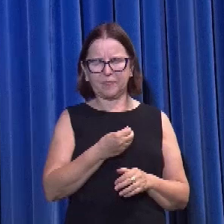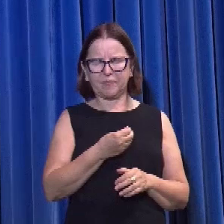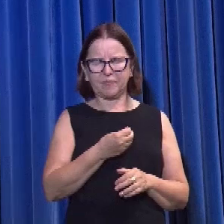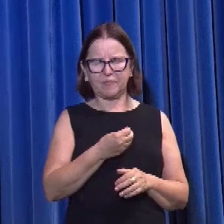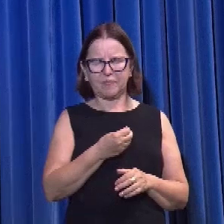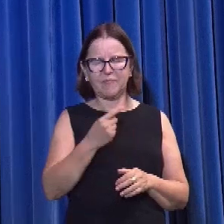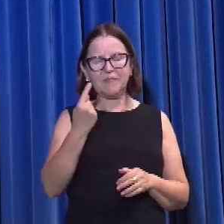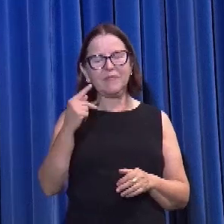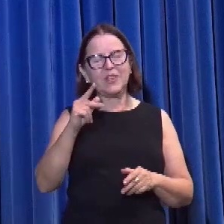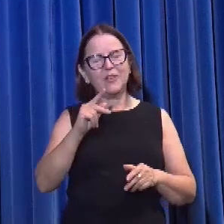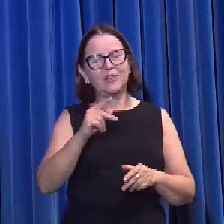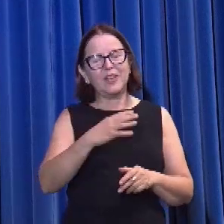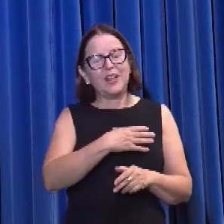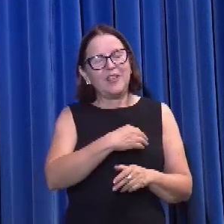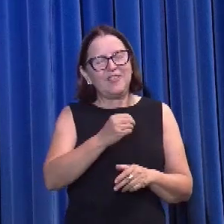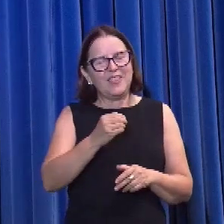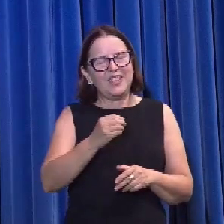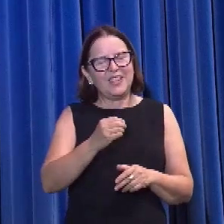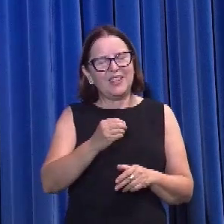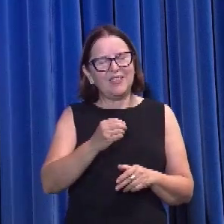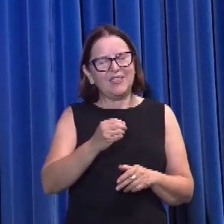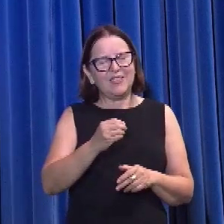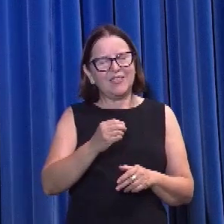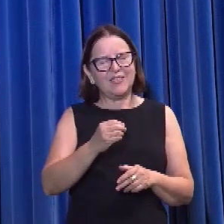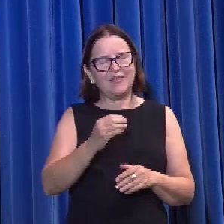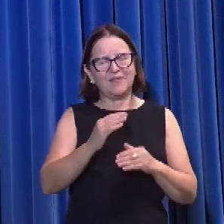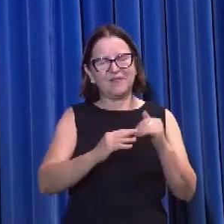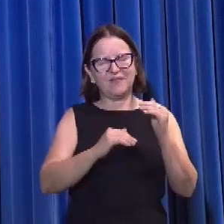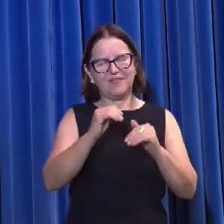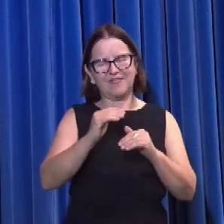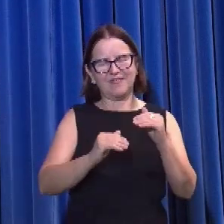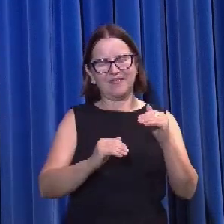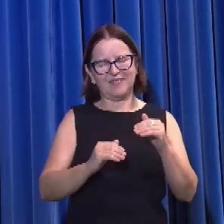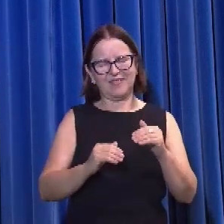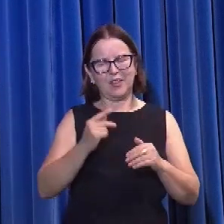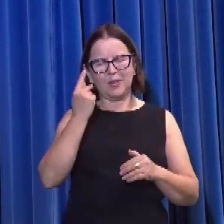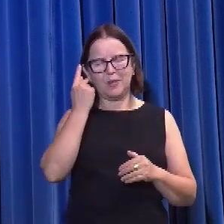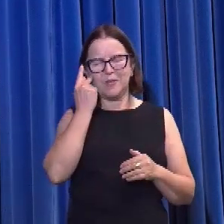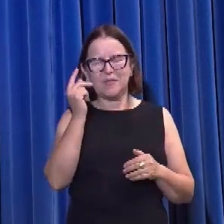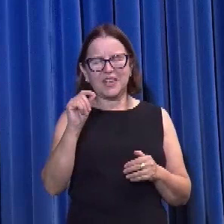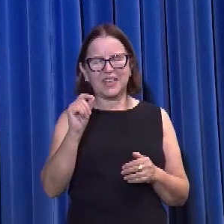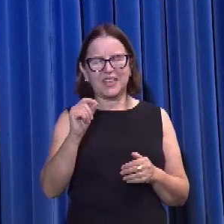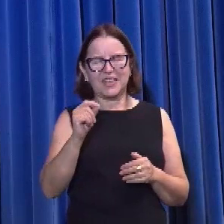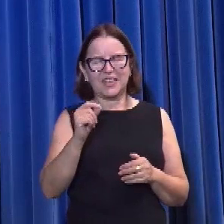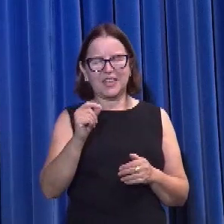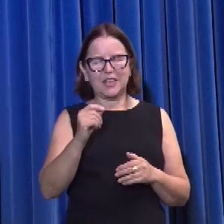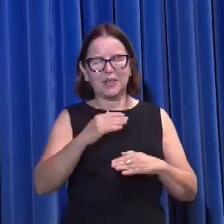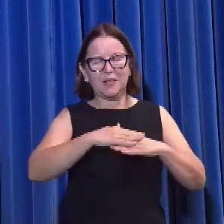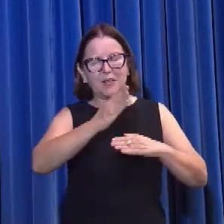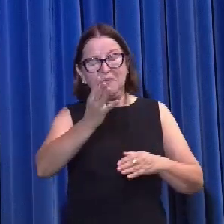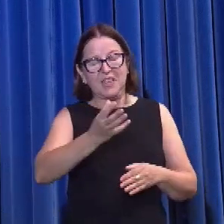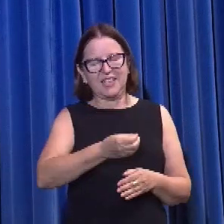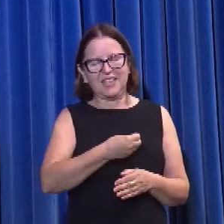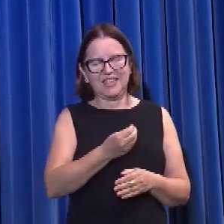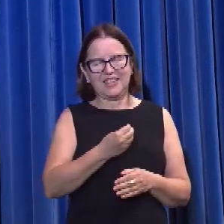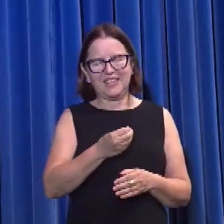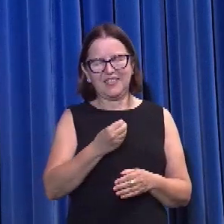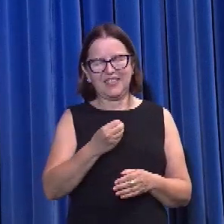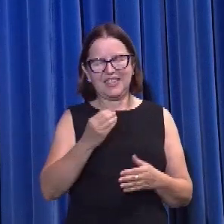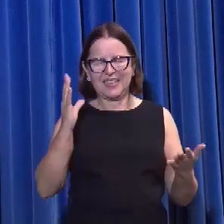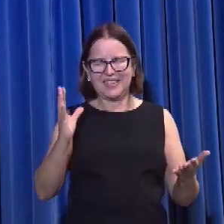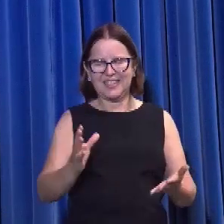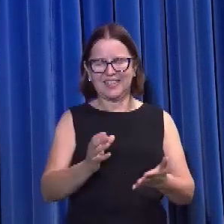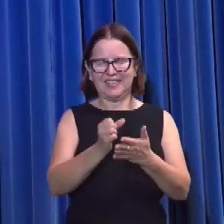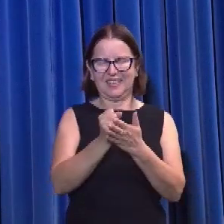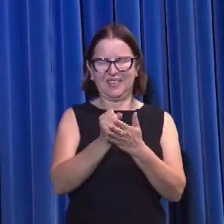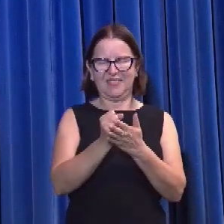dos Teus filhos seja edificada. Para que vidas sejam